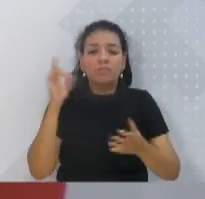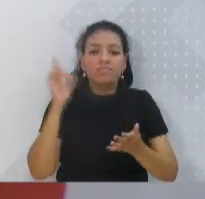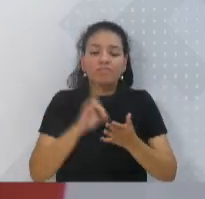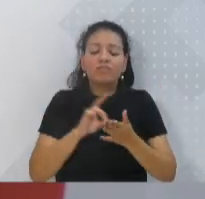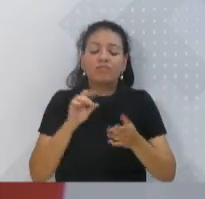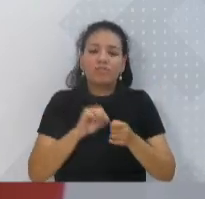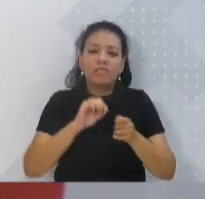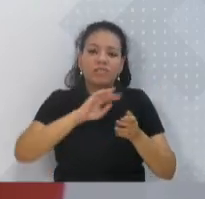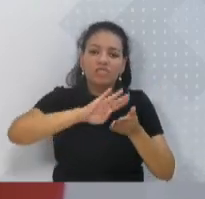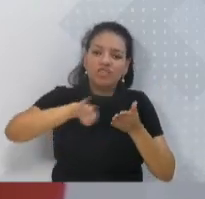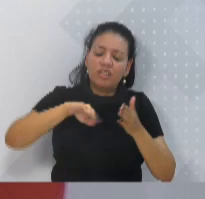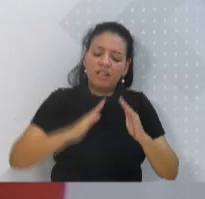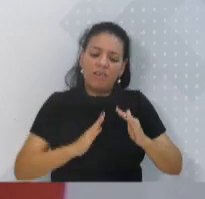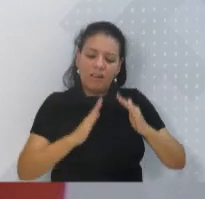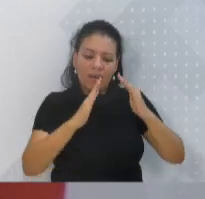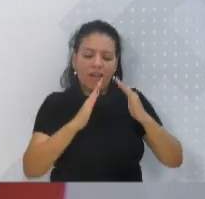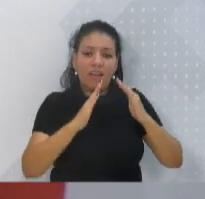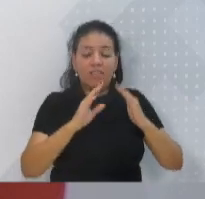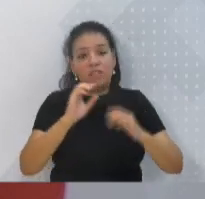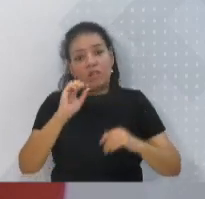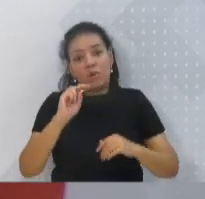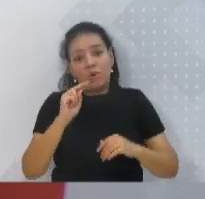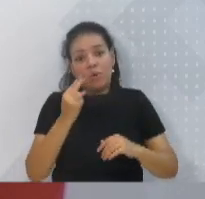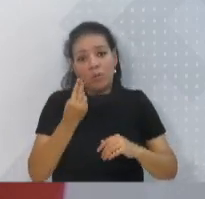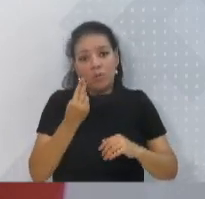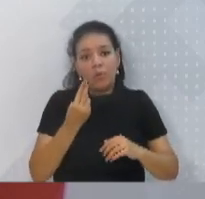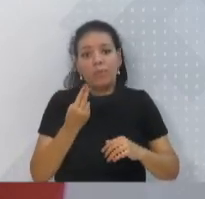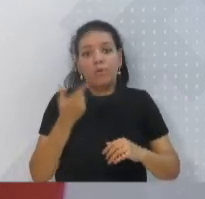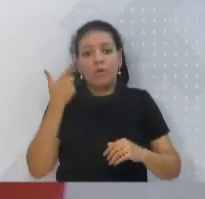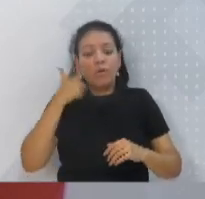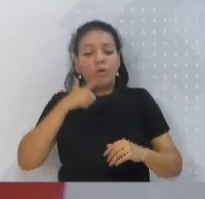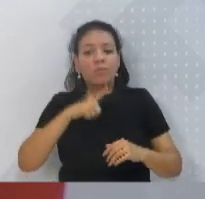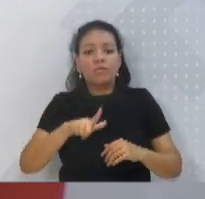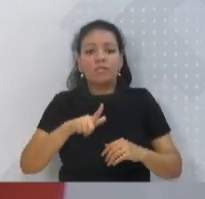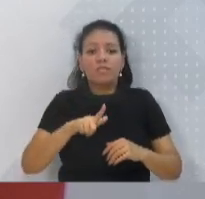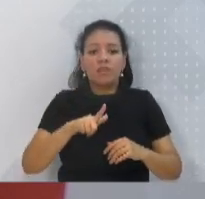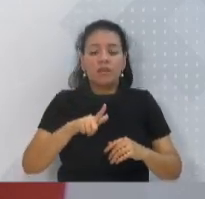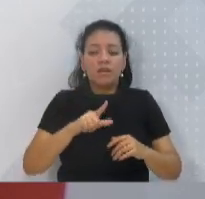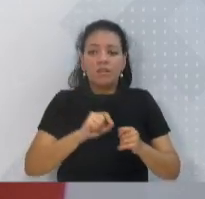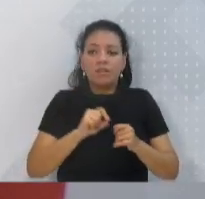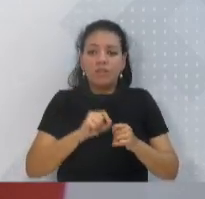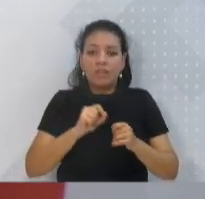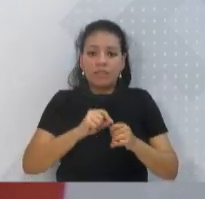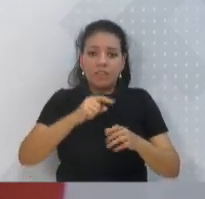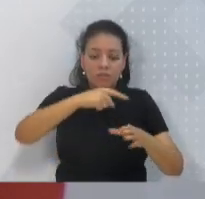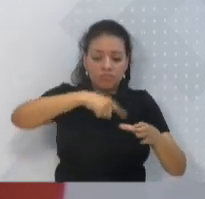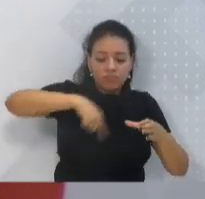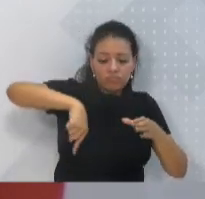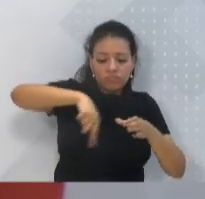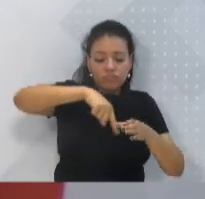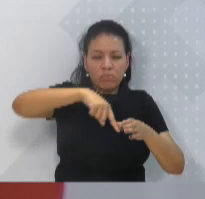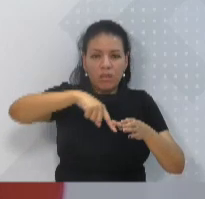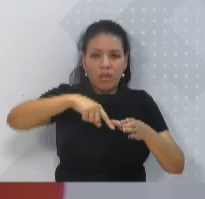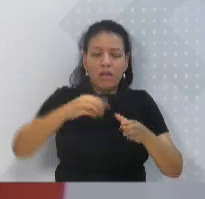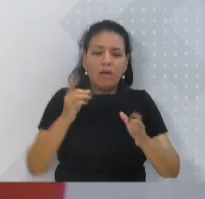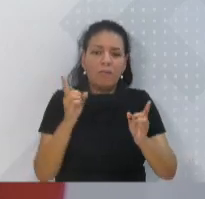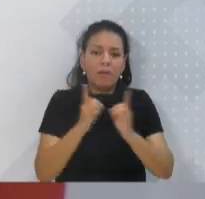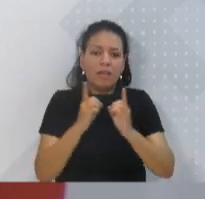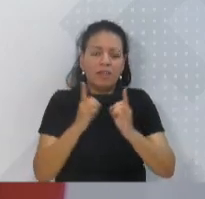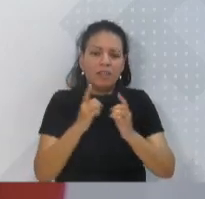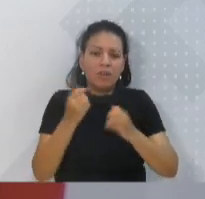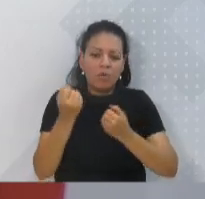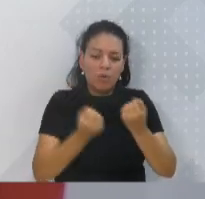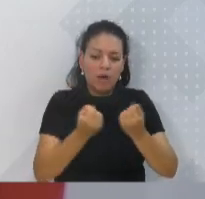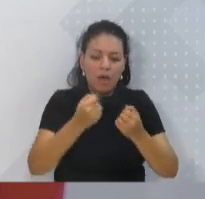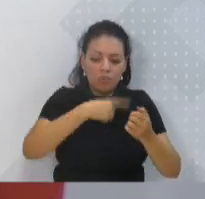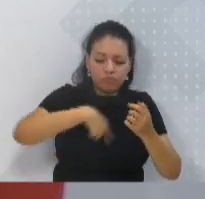fazer a retirada dela, ou seja, para que possamos fazer uma grande rotatória para atender ali a questão do fluxo